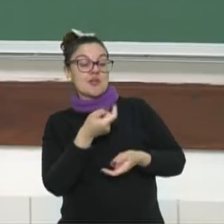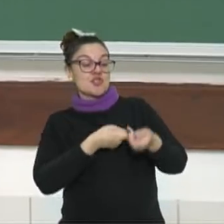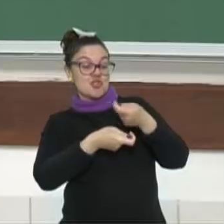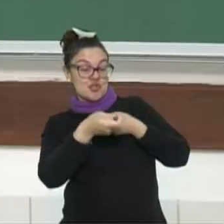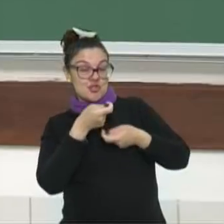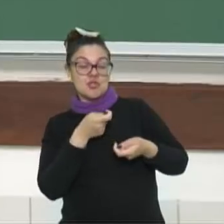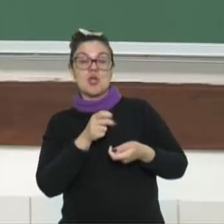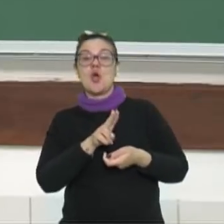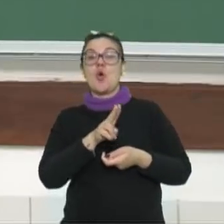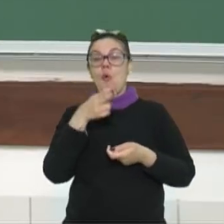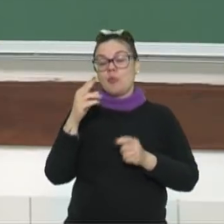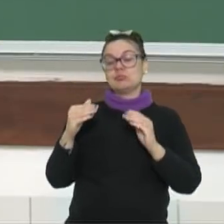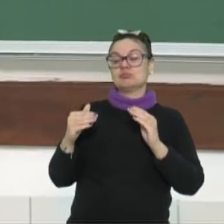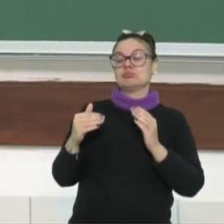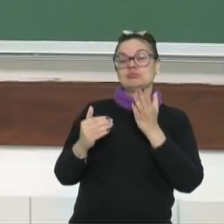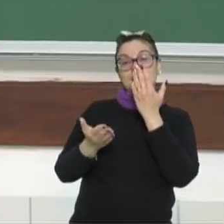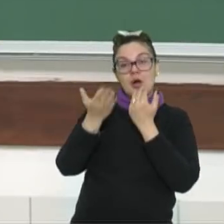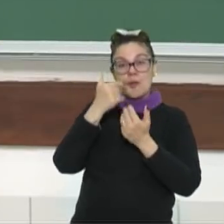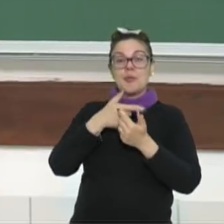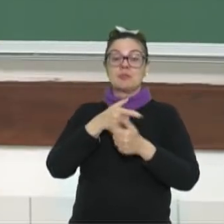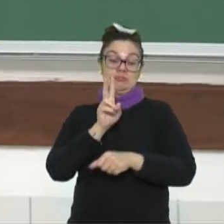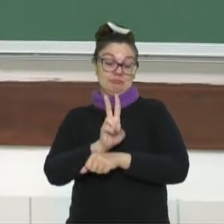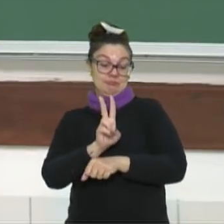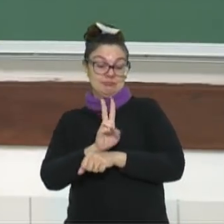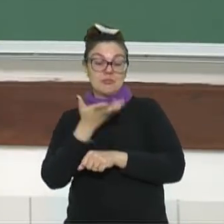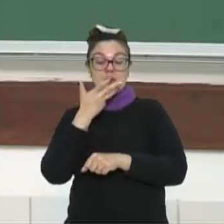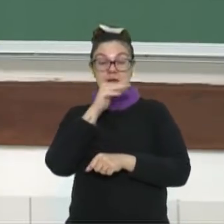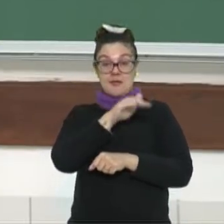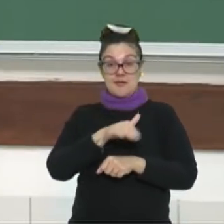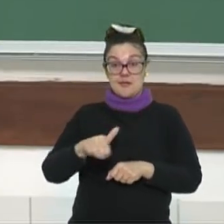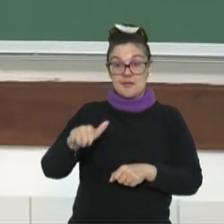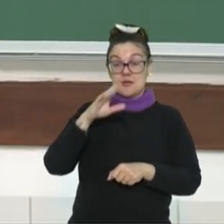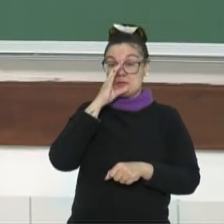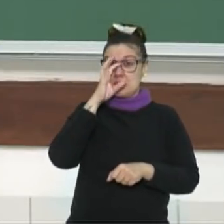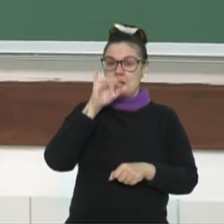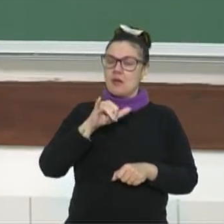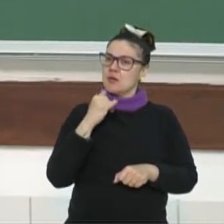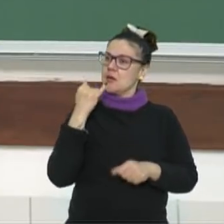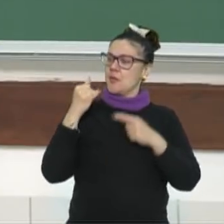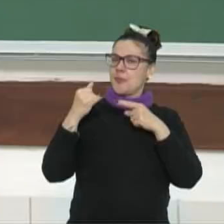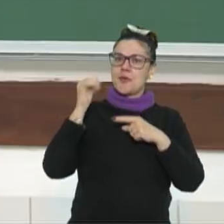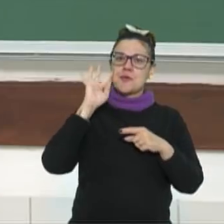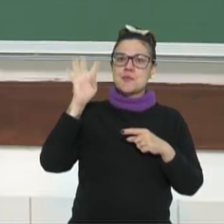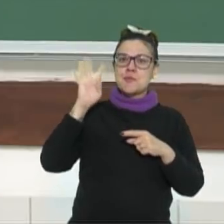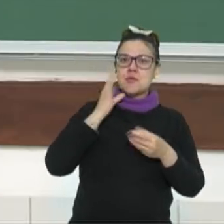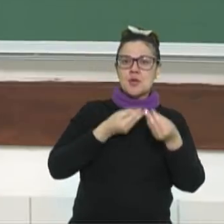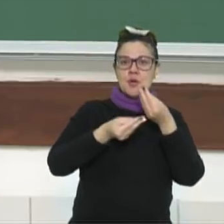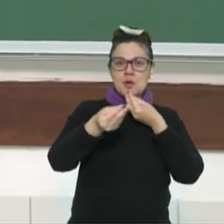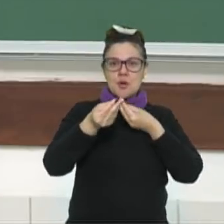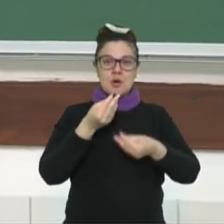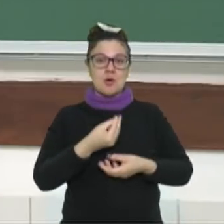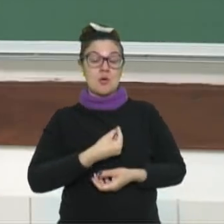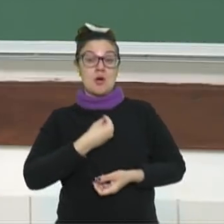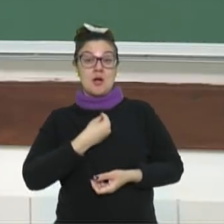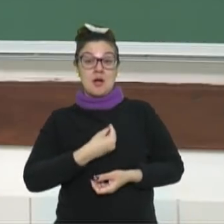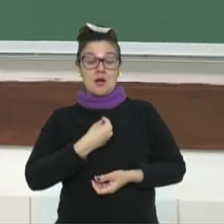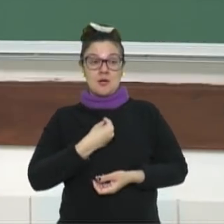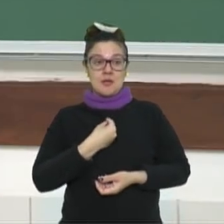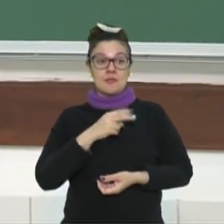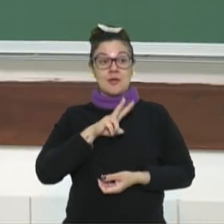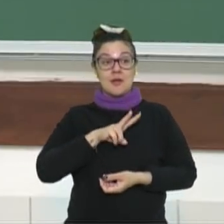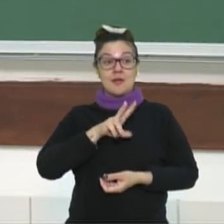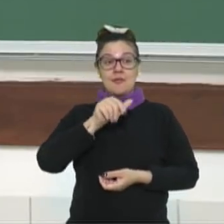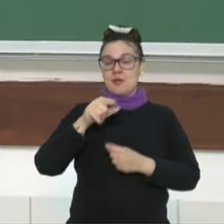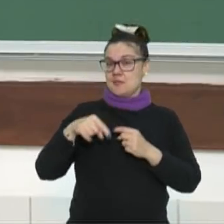financeiras e recursos suficientes para manter essa criança. Isso é muito importante para nós pensarmos como a vida vai